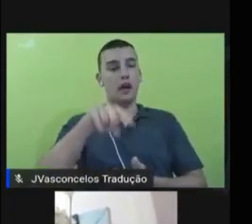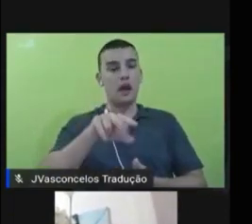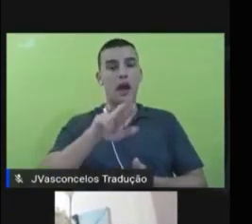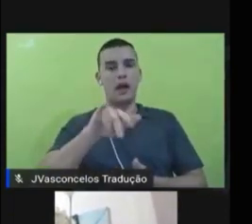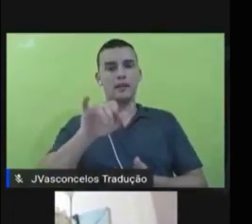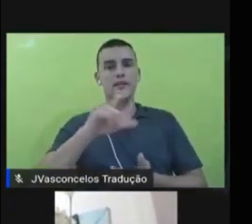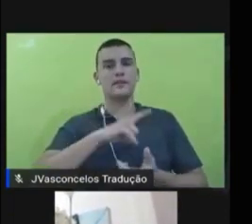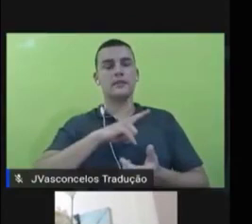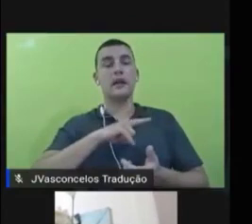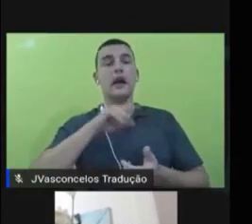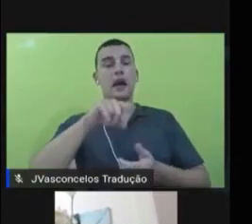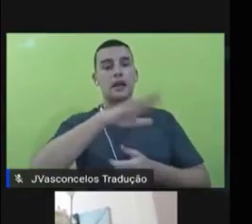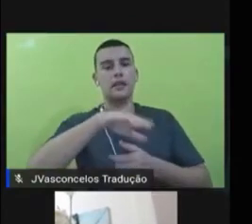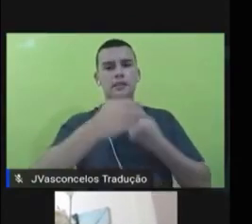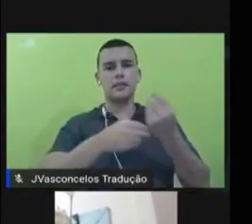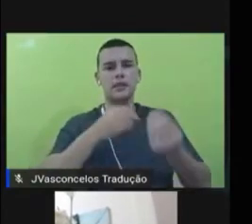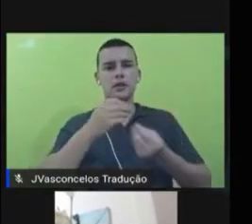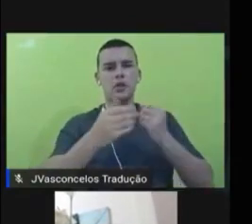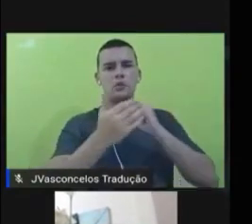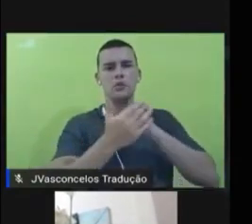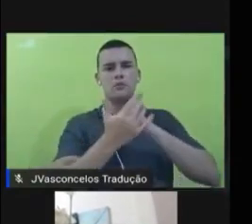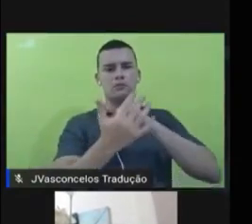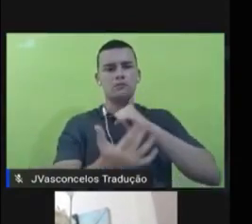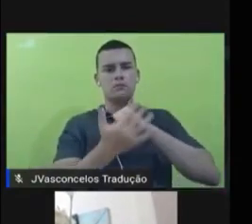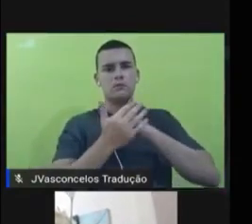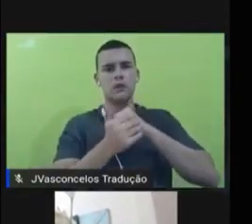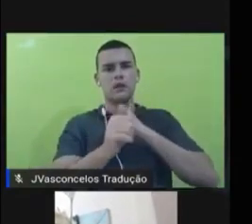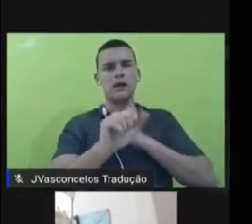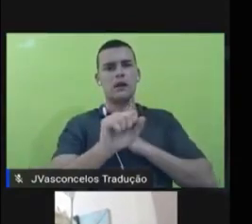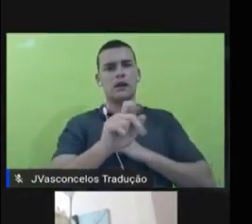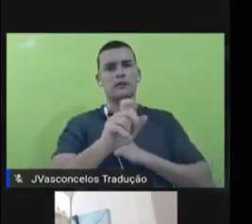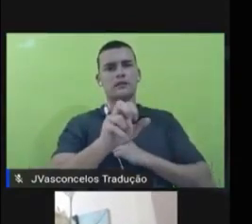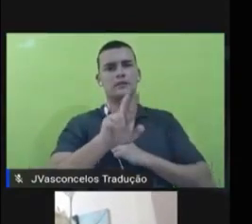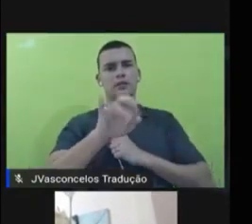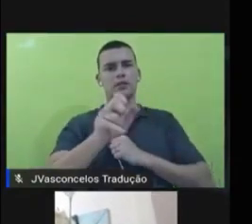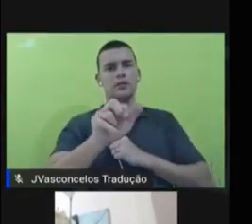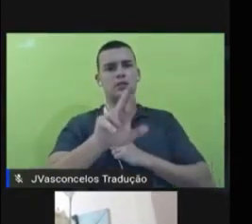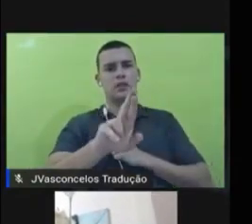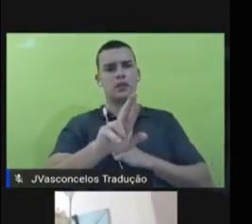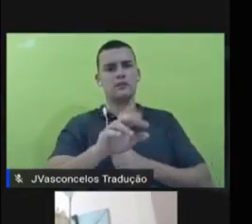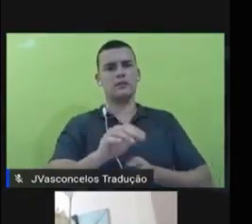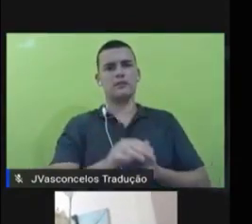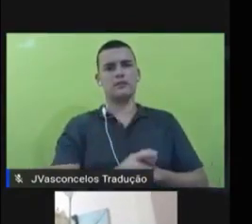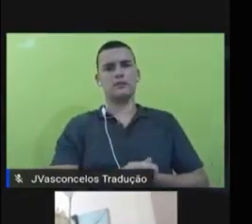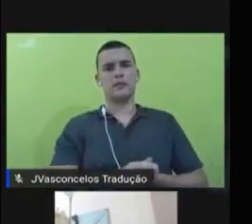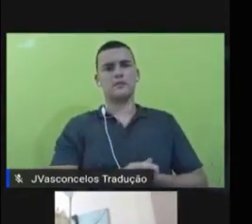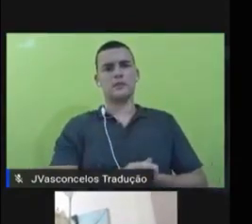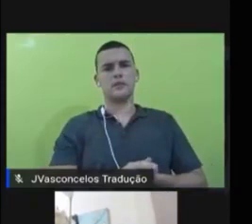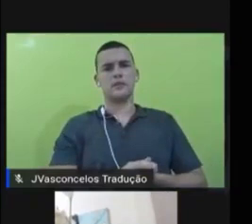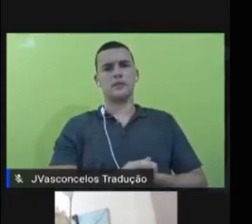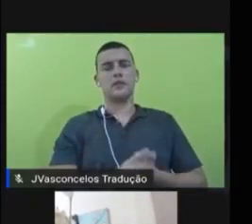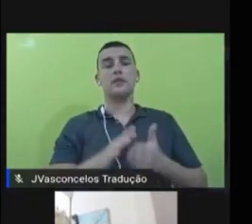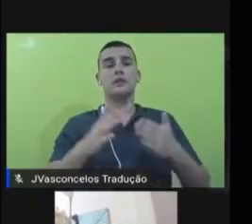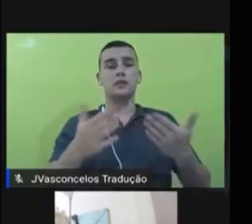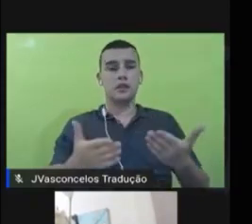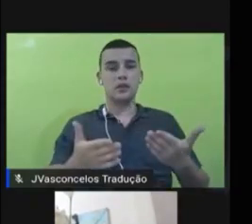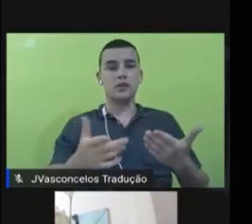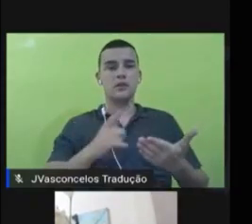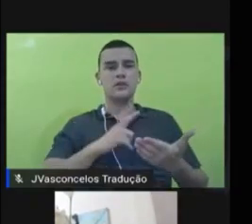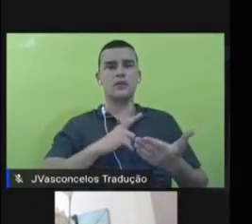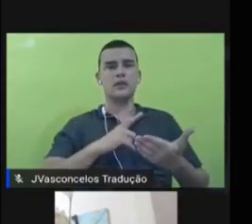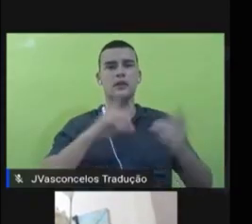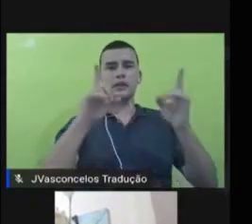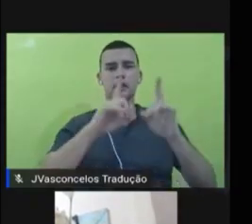atividade com montagem em blocos no ambiente classe hospitalar. A criança possui ausência e deformação dos dedos de ambas